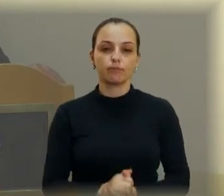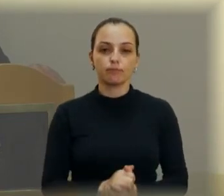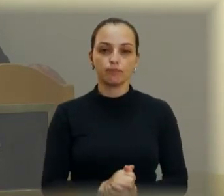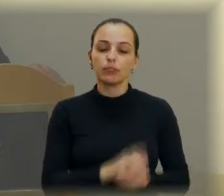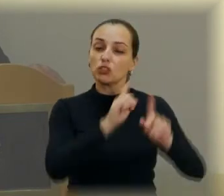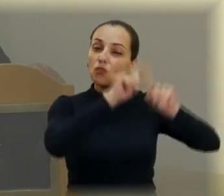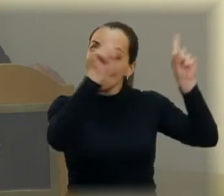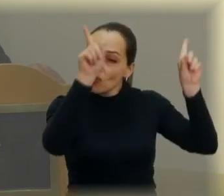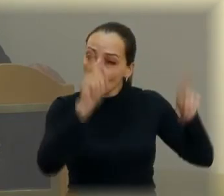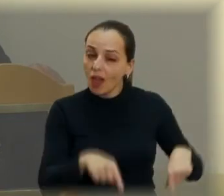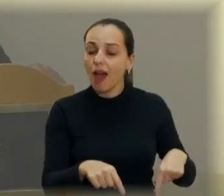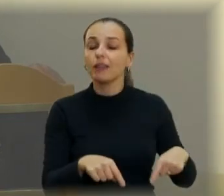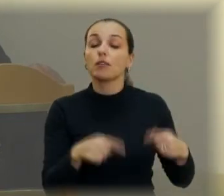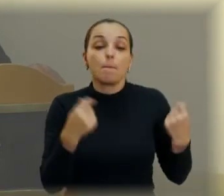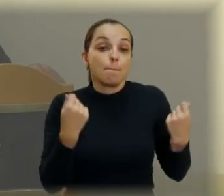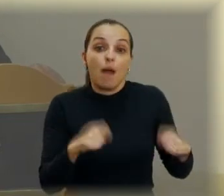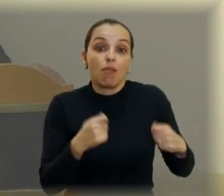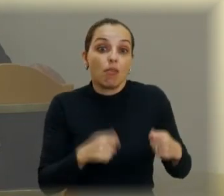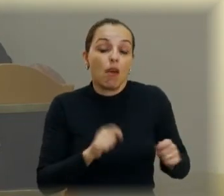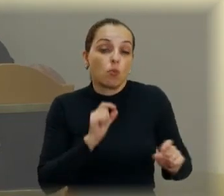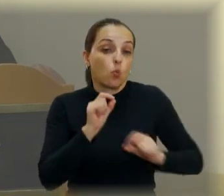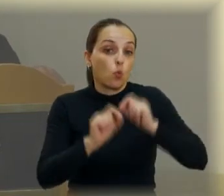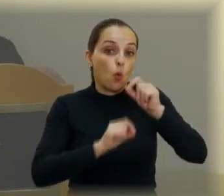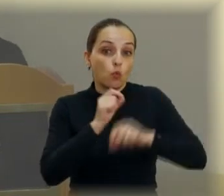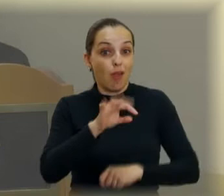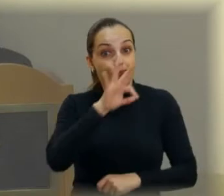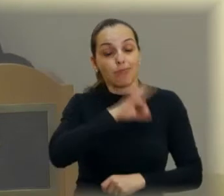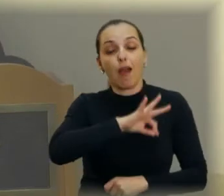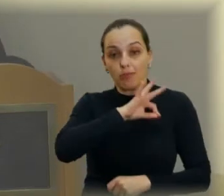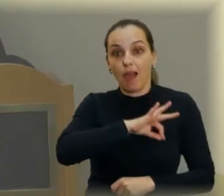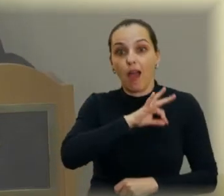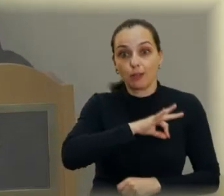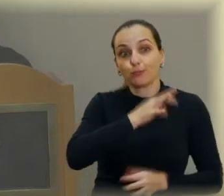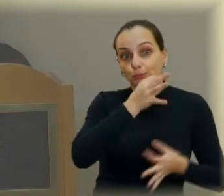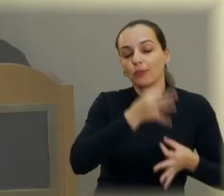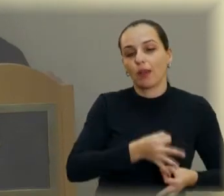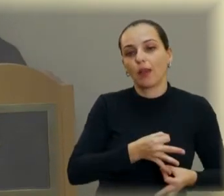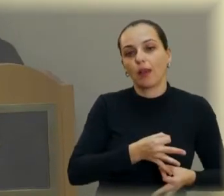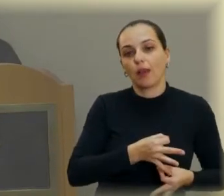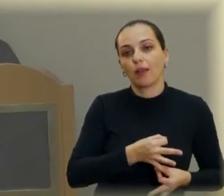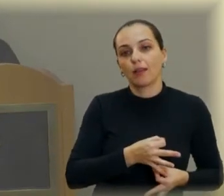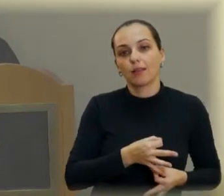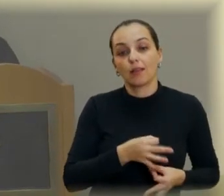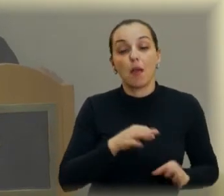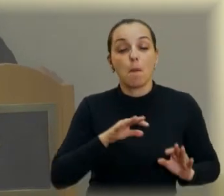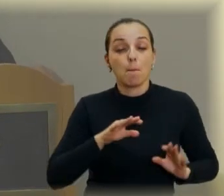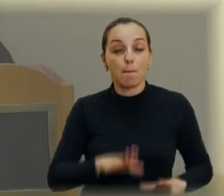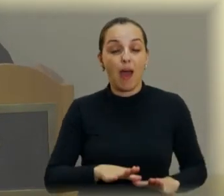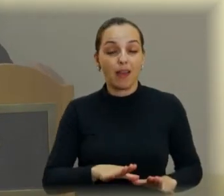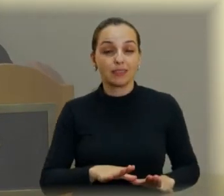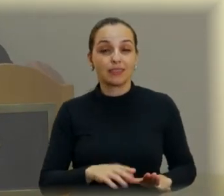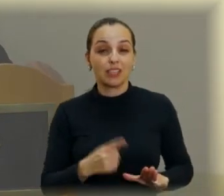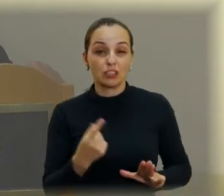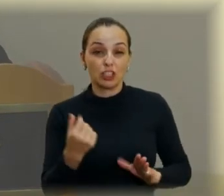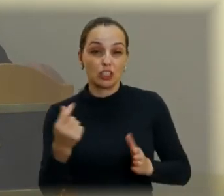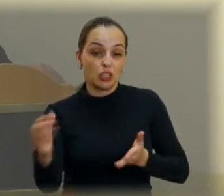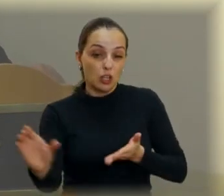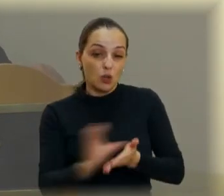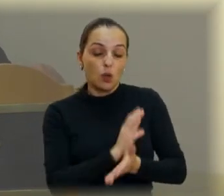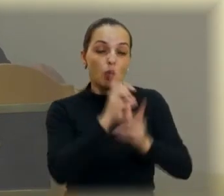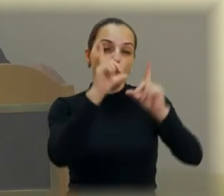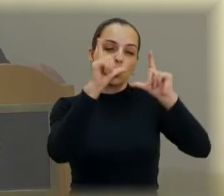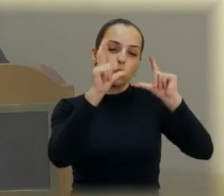funcionários tem que ter o seu recebimento e tem caído muito muito muito